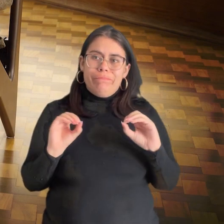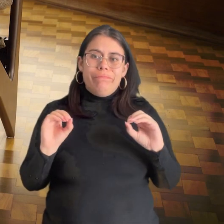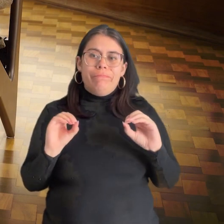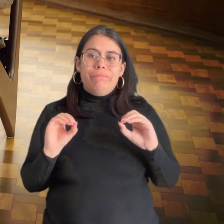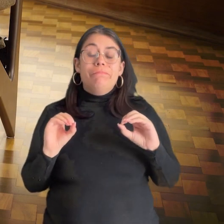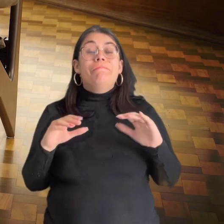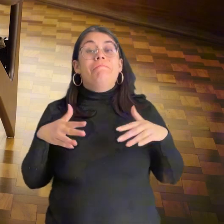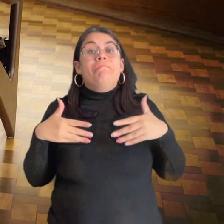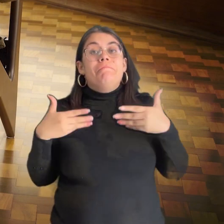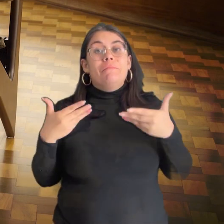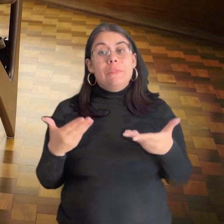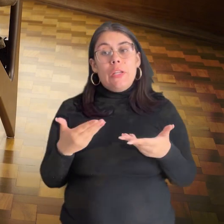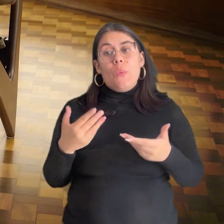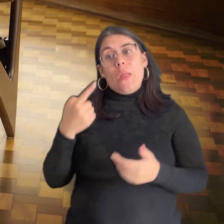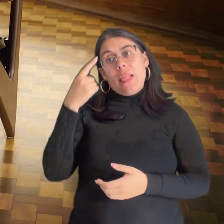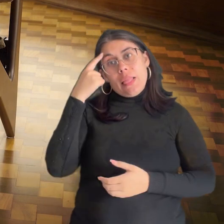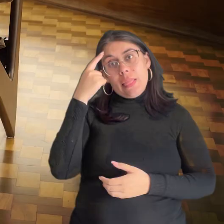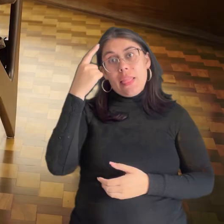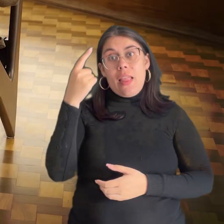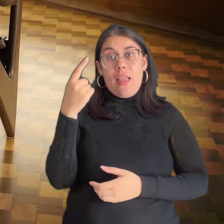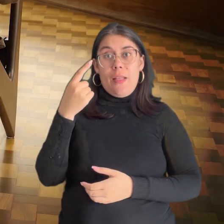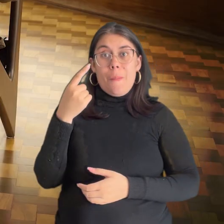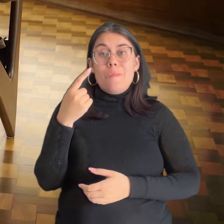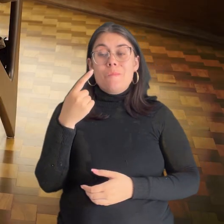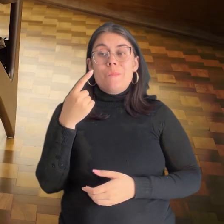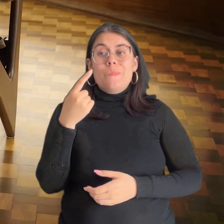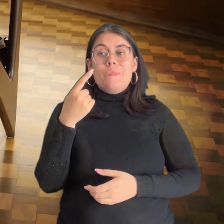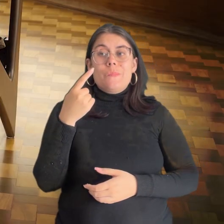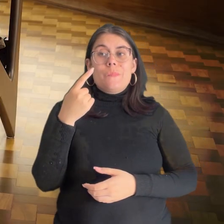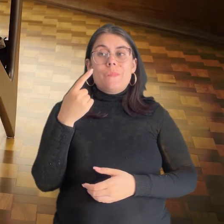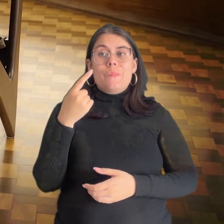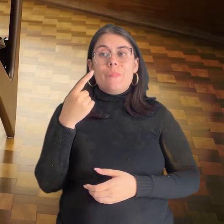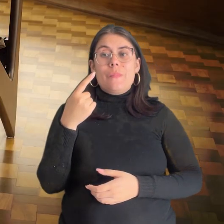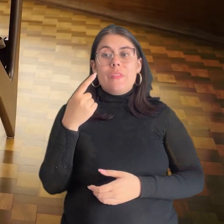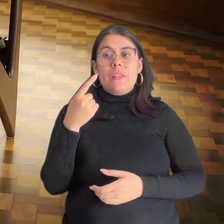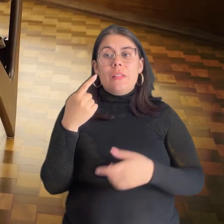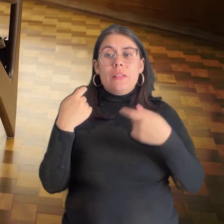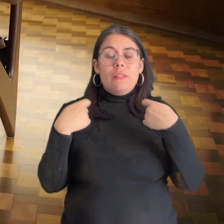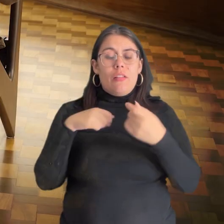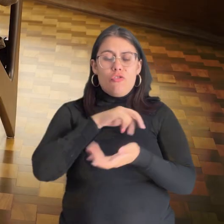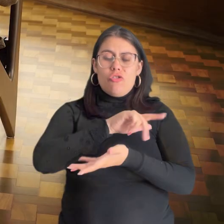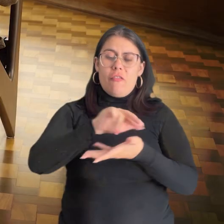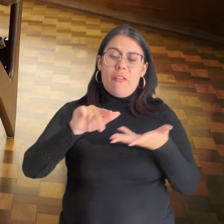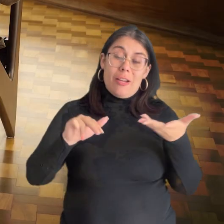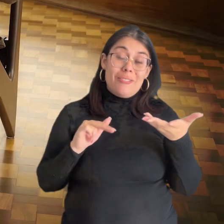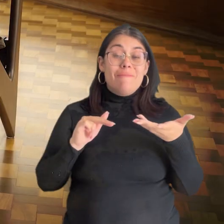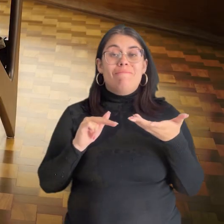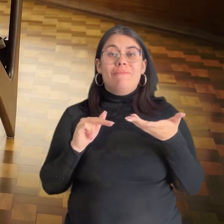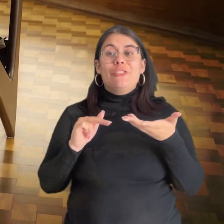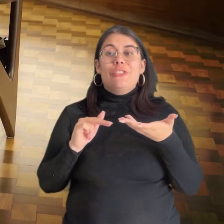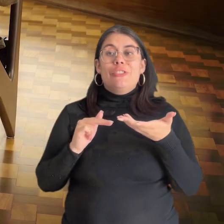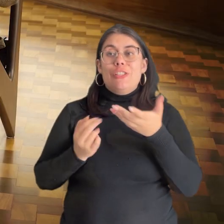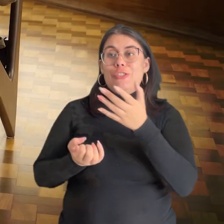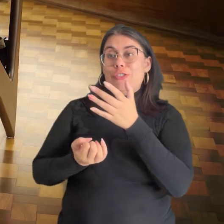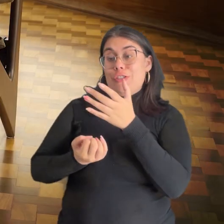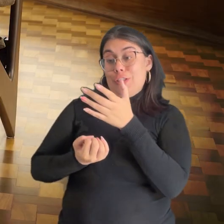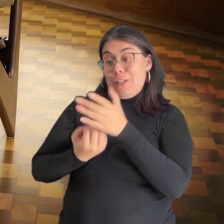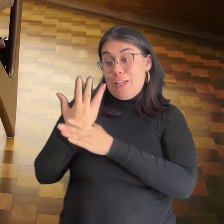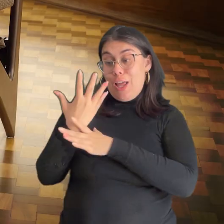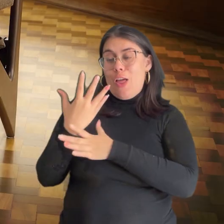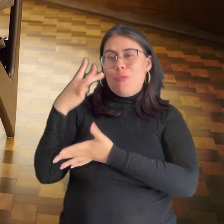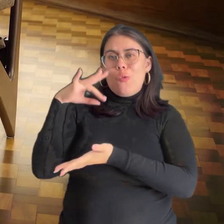não é? Ou seja, a ideia de que é um funcionamento extremamente diverso daquilo que era o